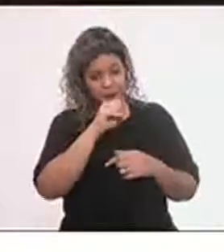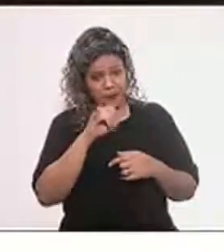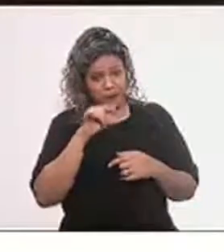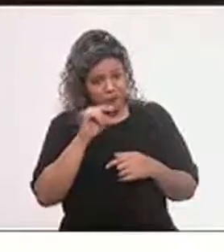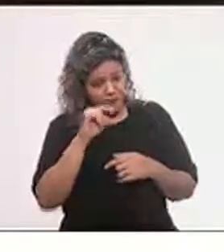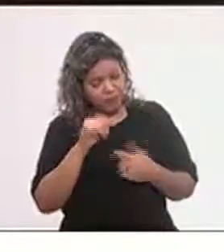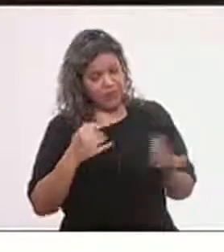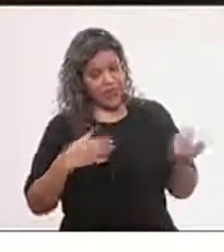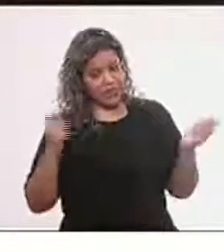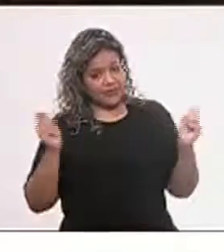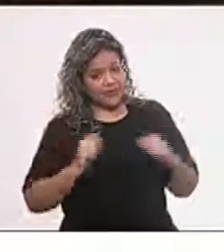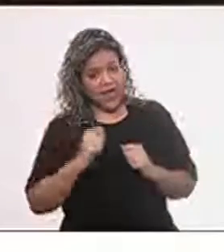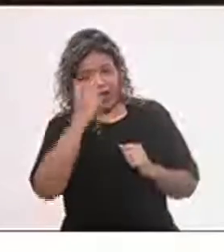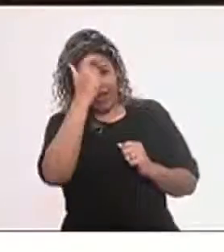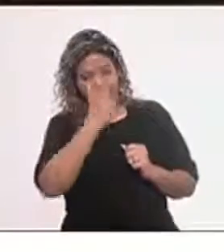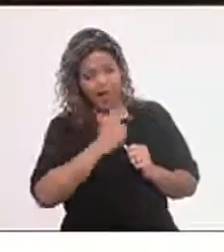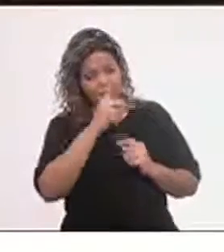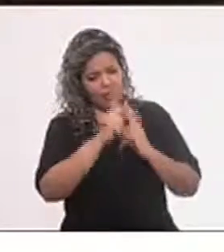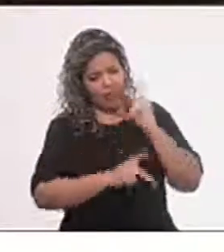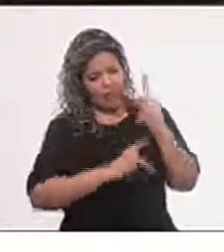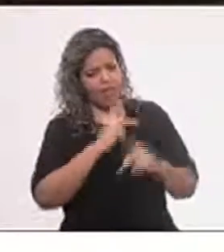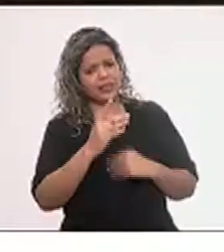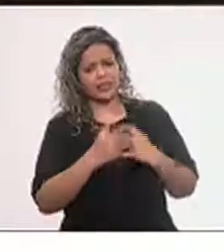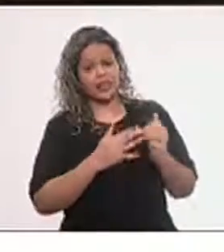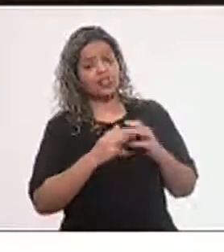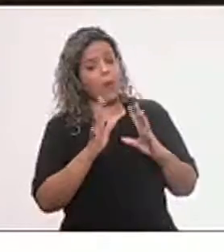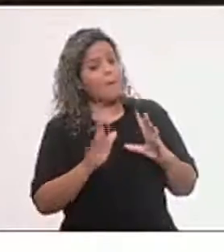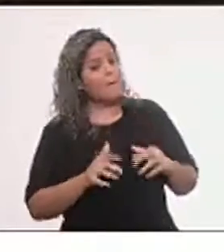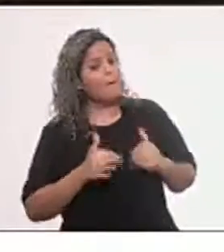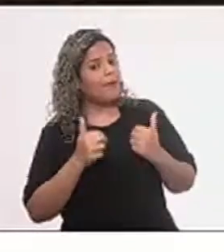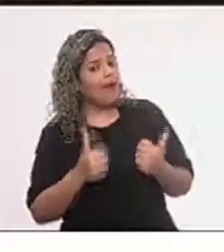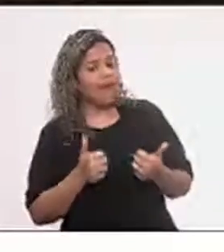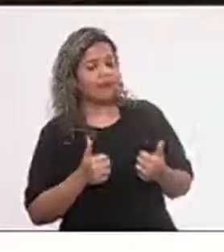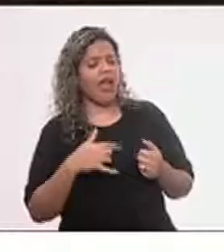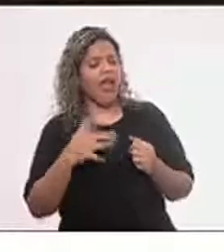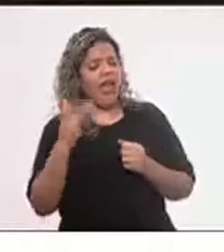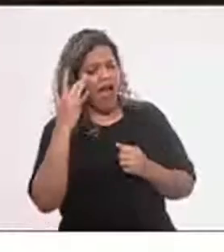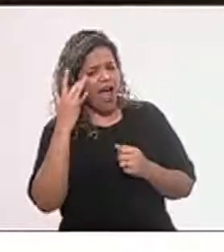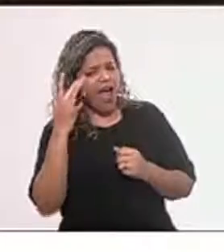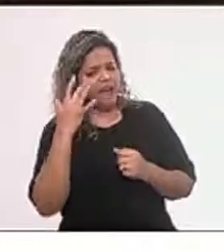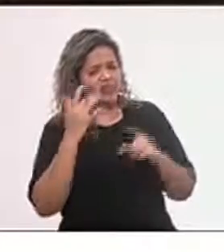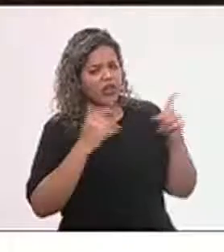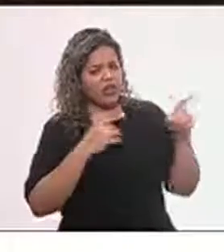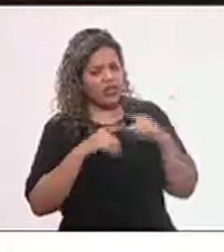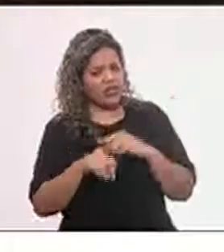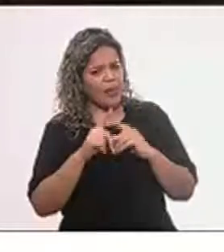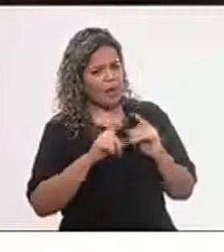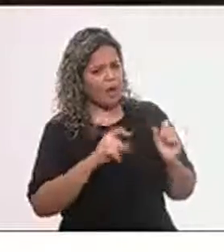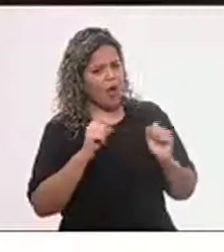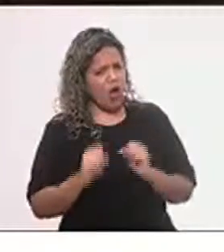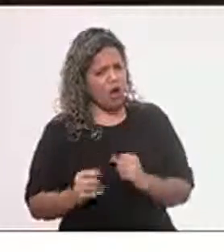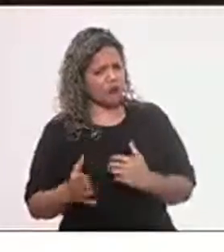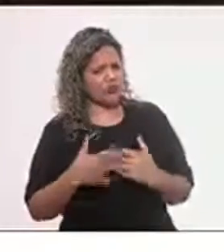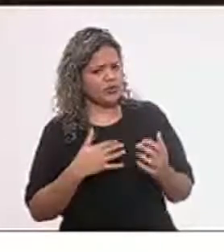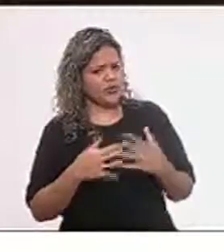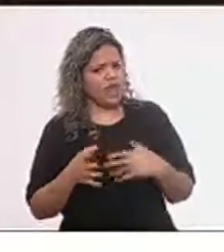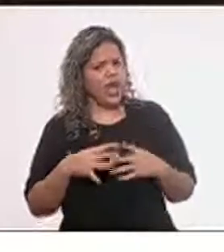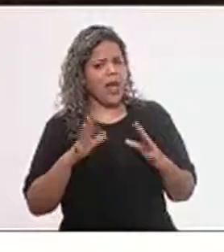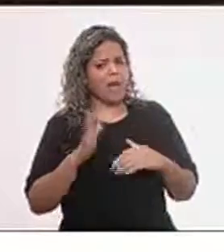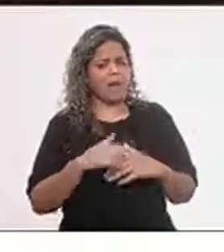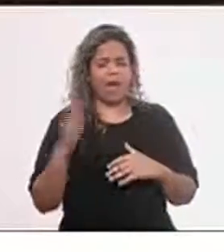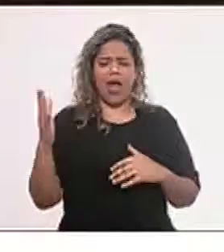você, cidadão, seja cidadão de bem, acha que você pode, inclusive, ser